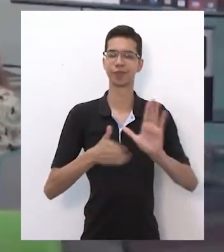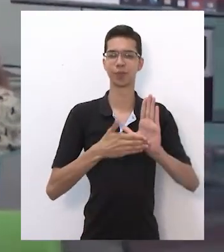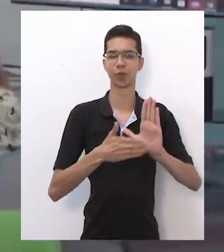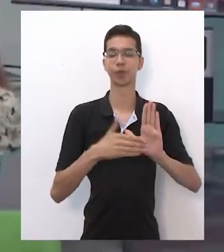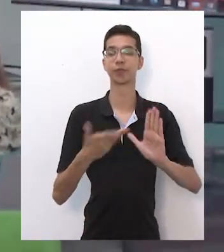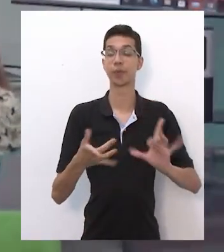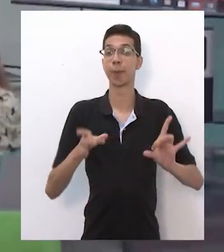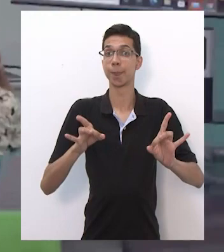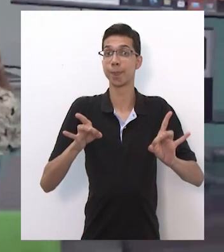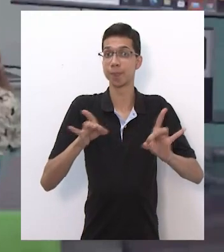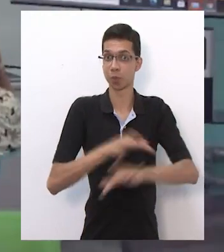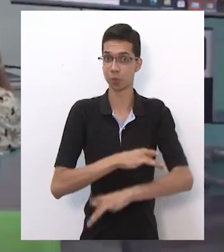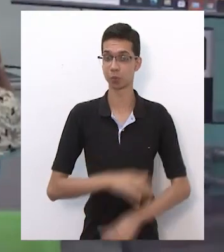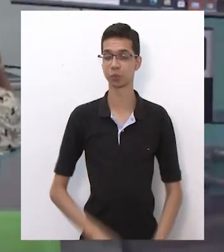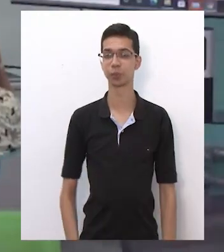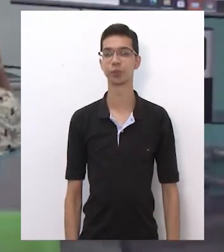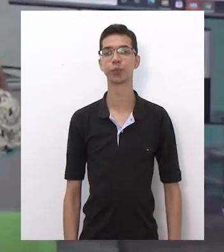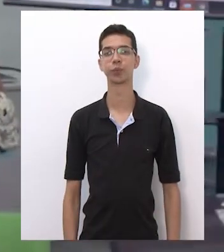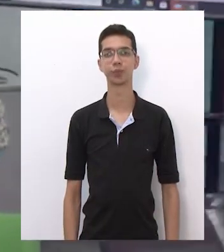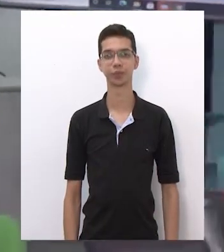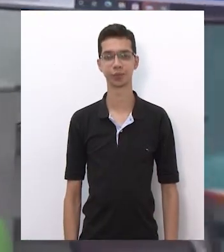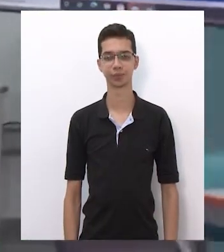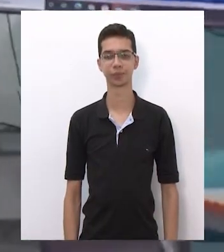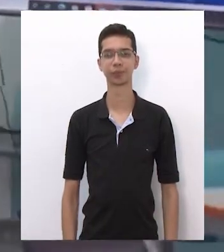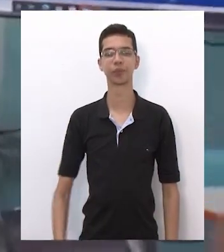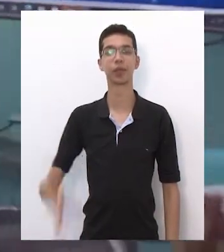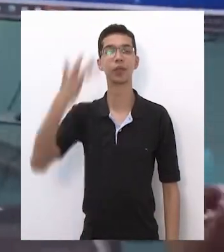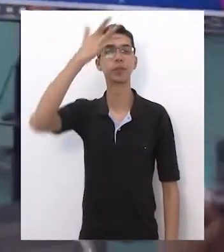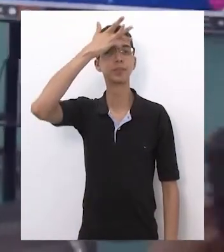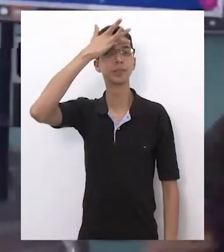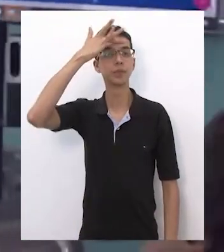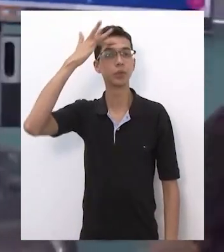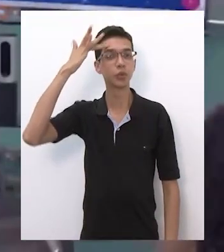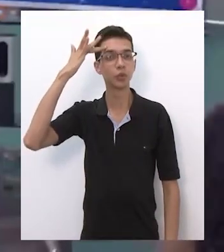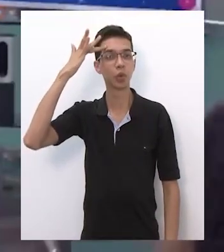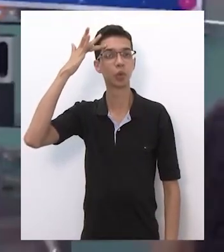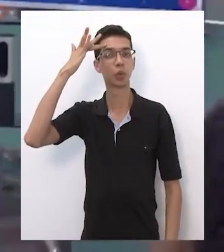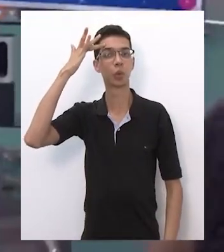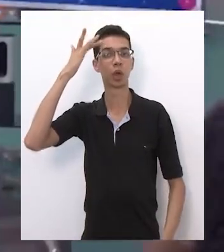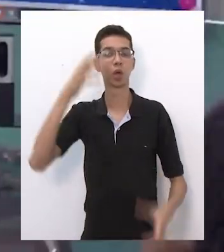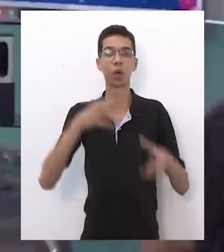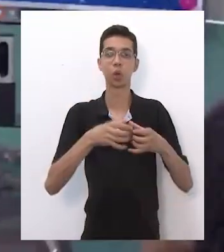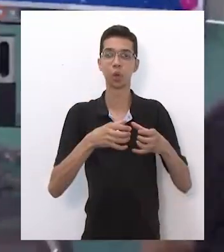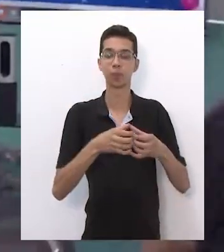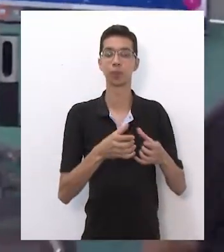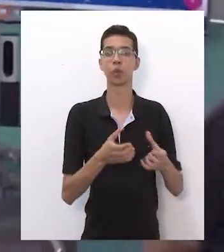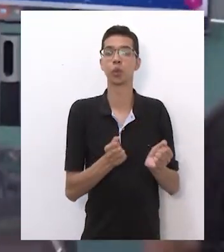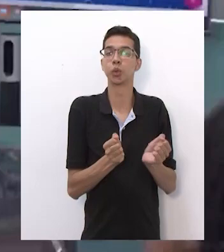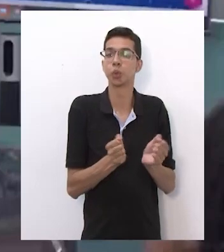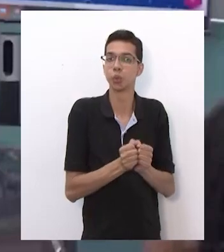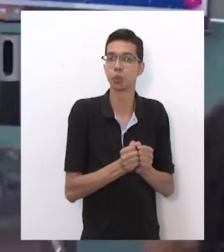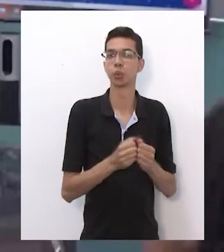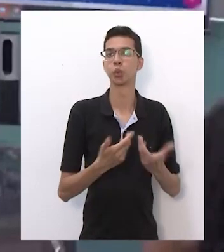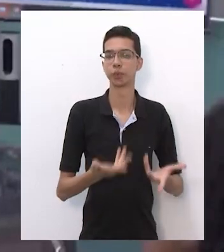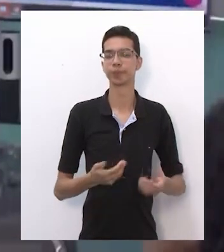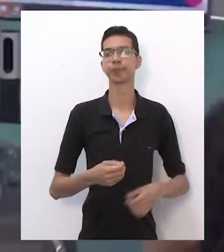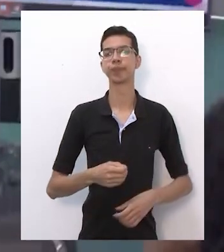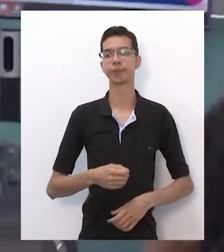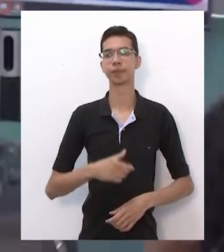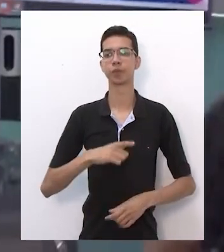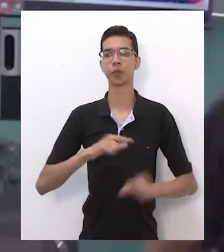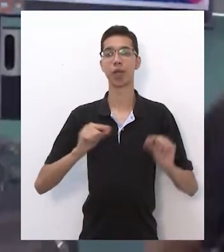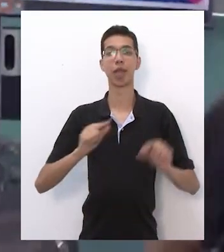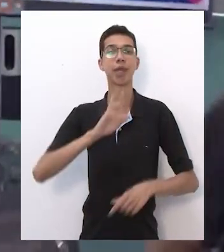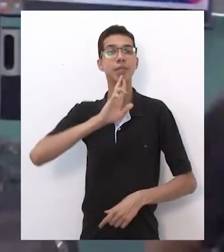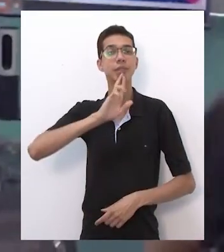grupo, a pessoa que está conduzindo o grupo vai agrupar em famílias de